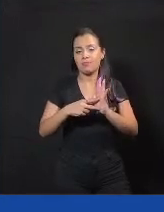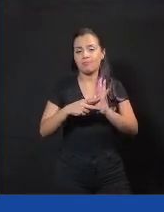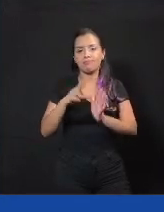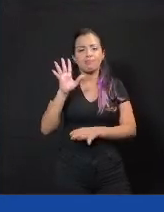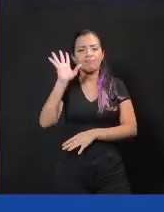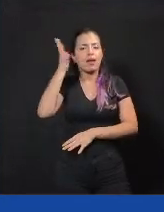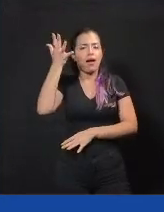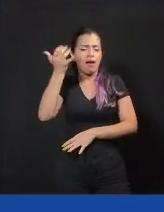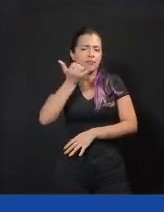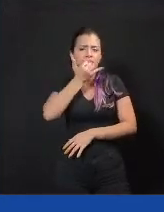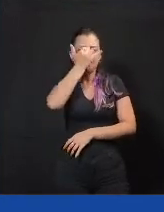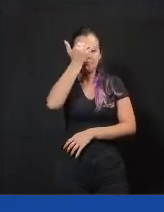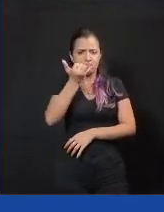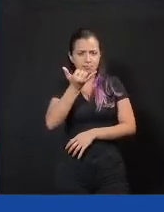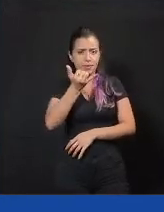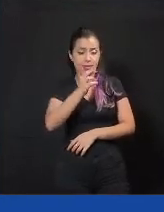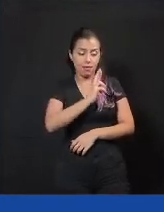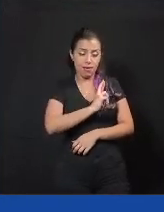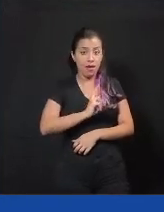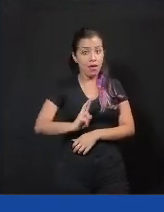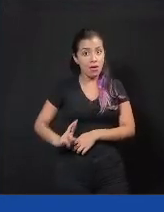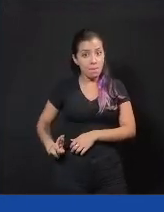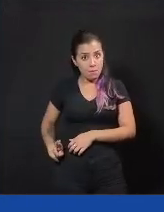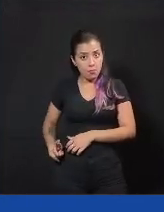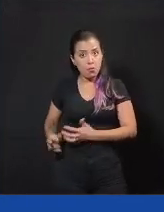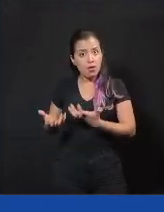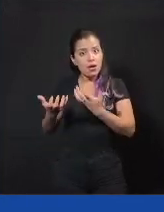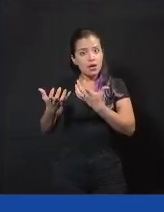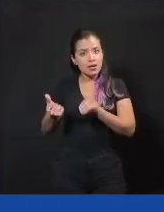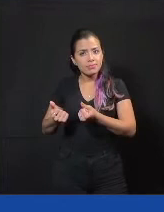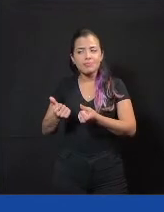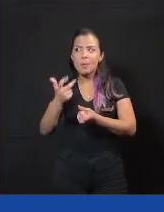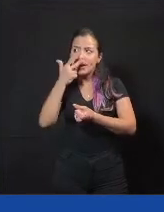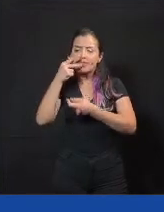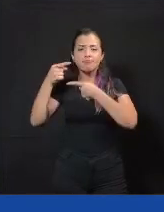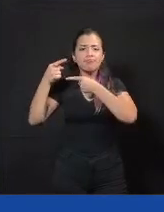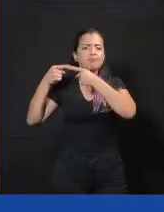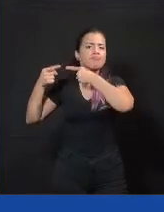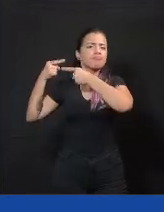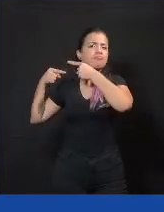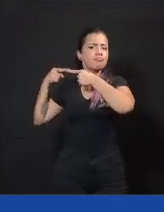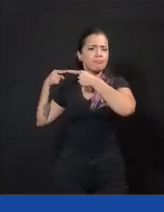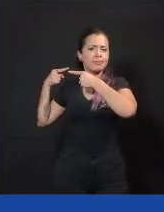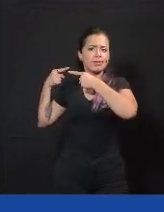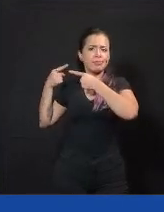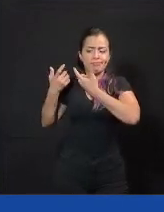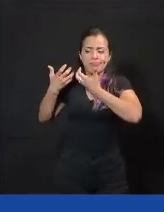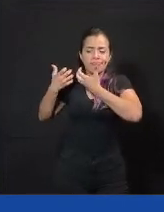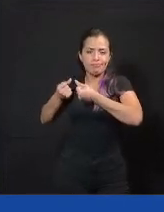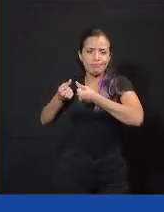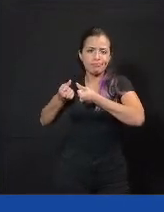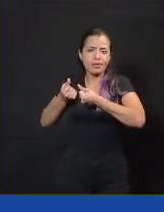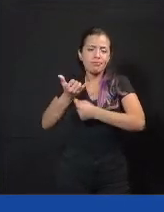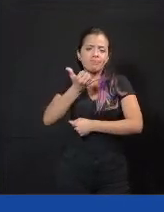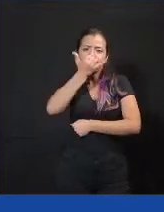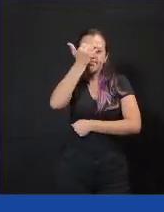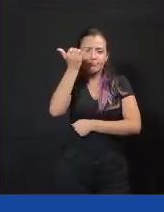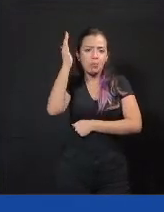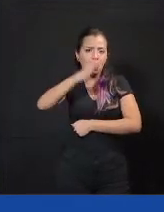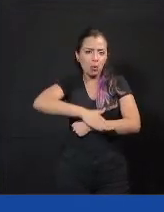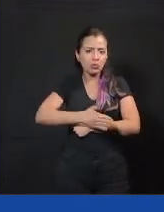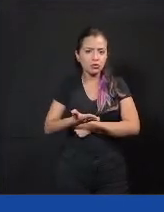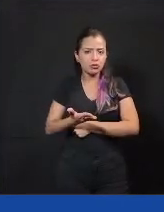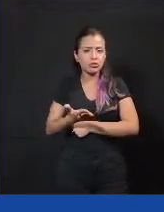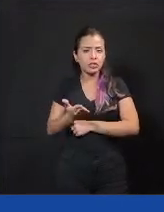que a República recebe, né, digamos que uma herança maldita, né, do passado